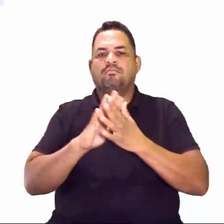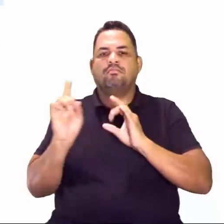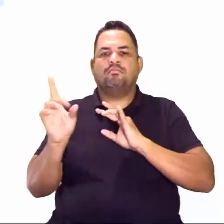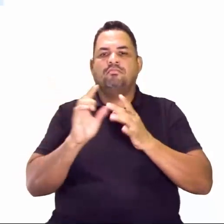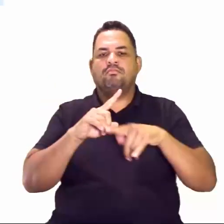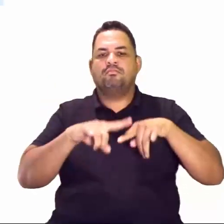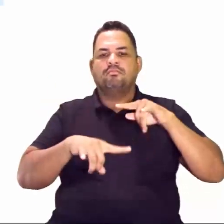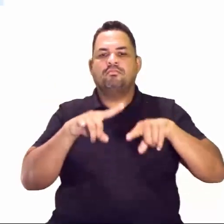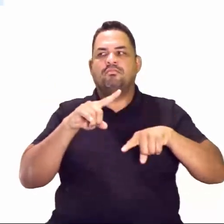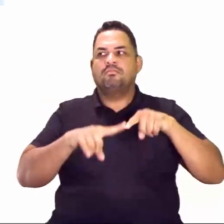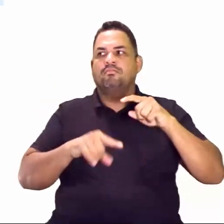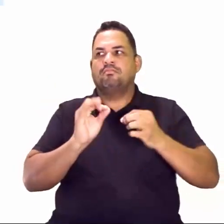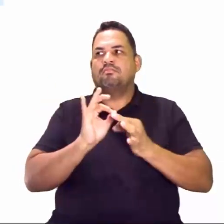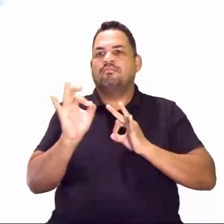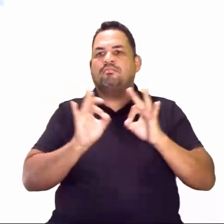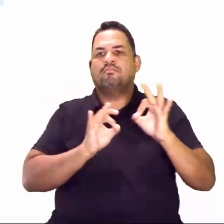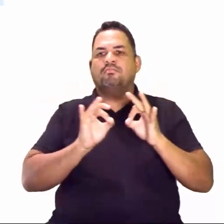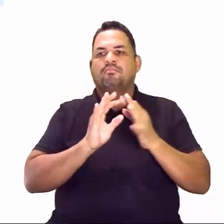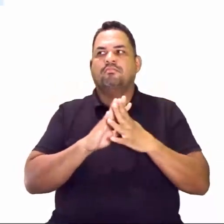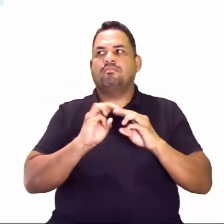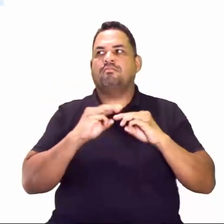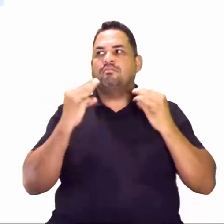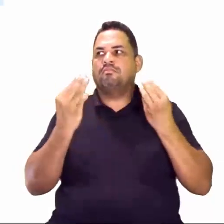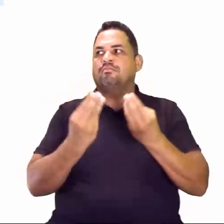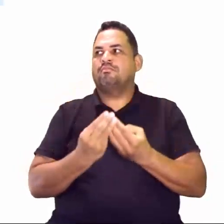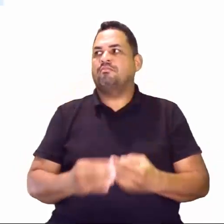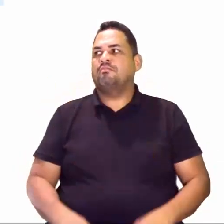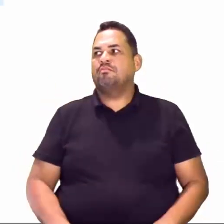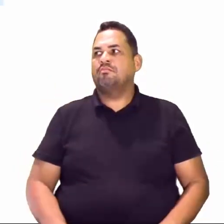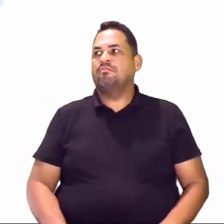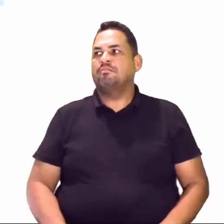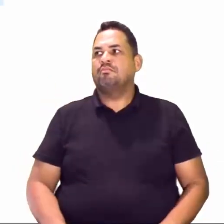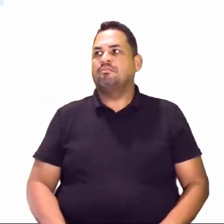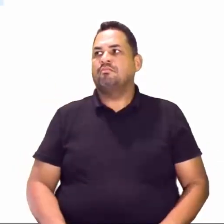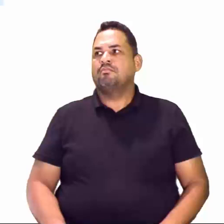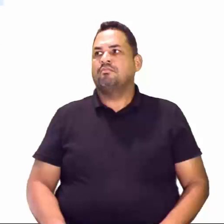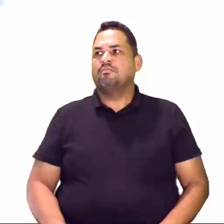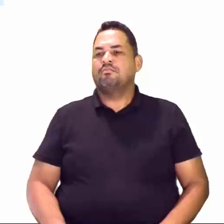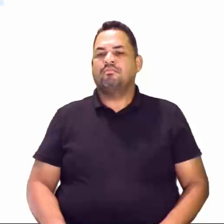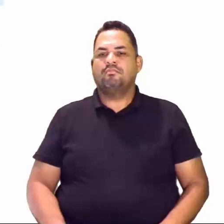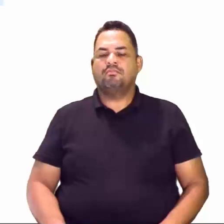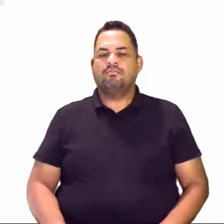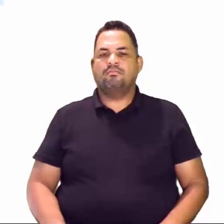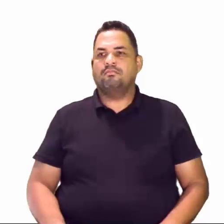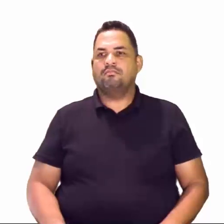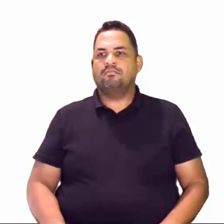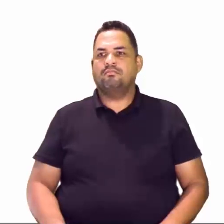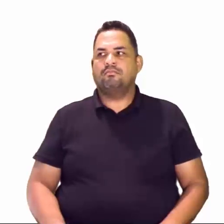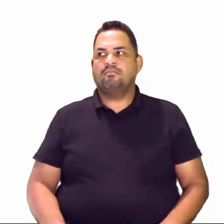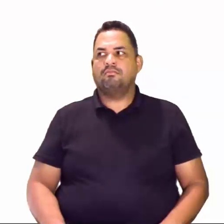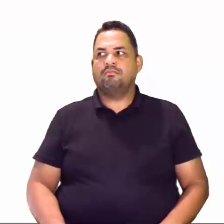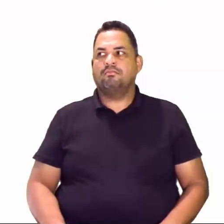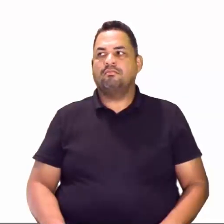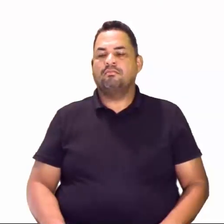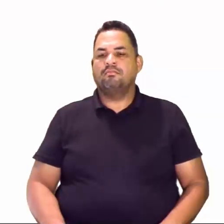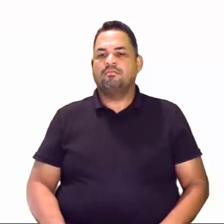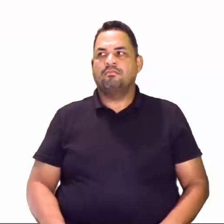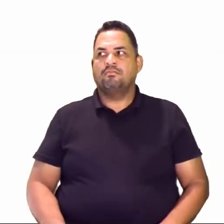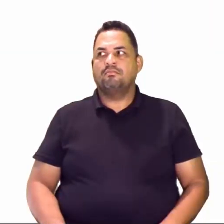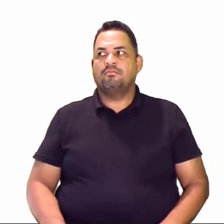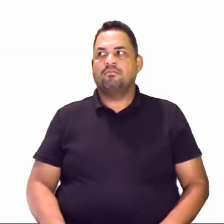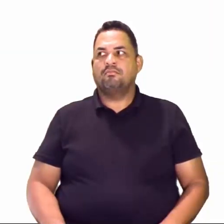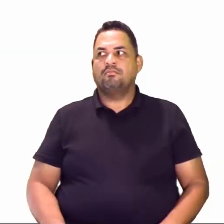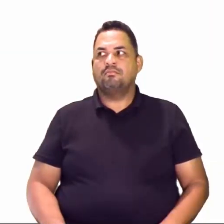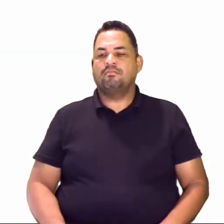está formando aquela massa, tá bom? E na sequência, e aí,